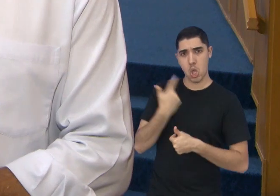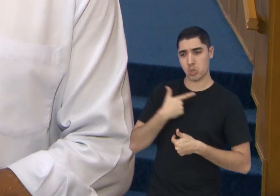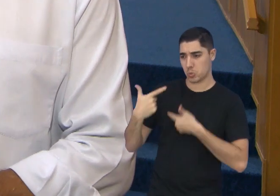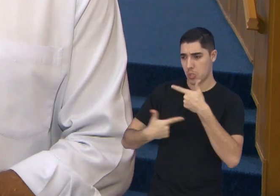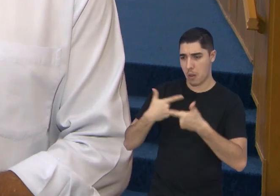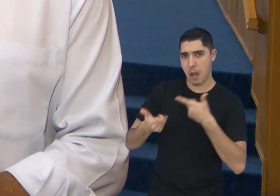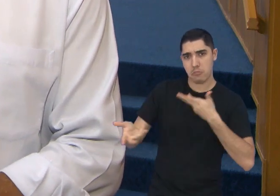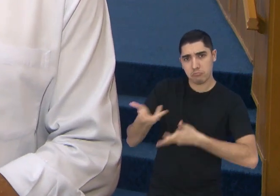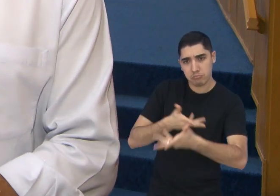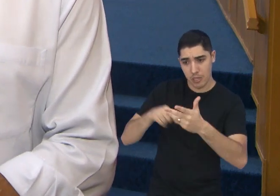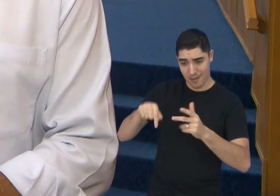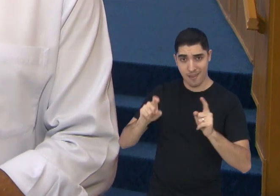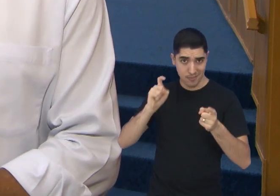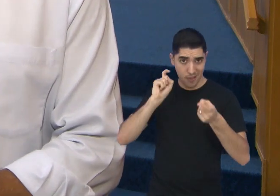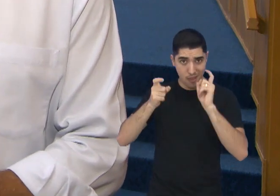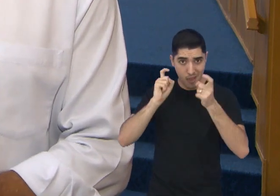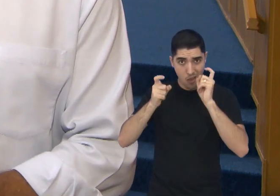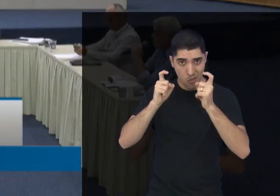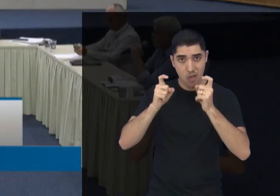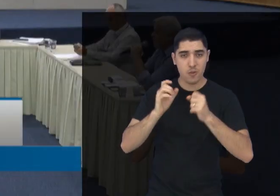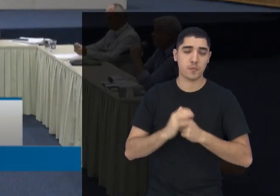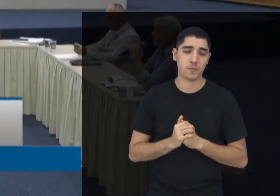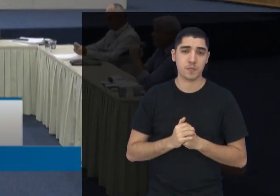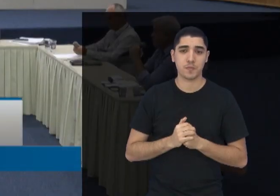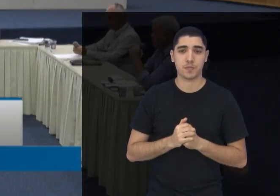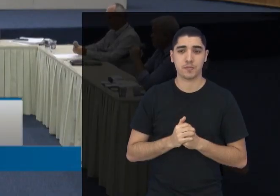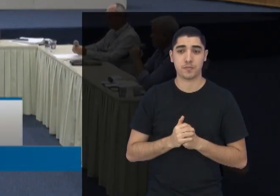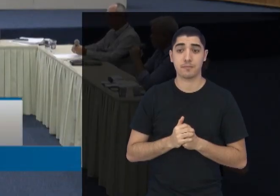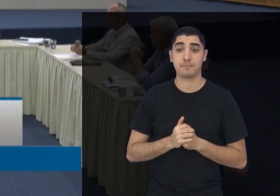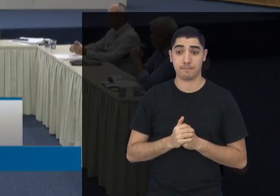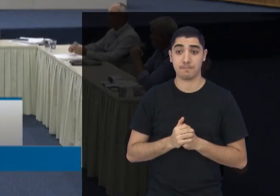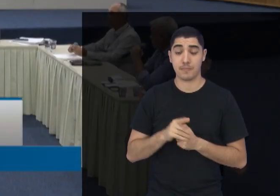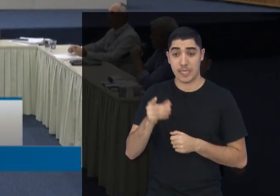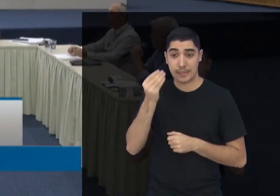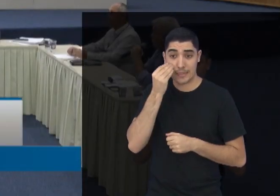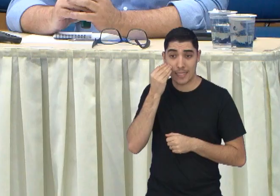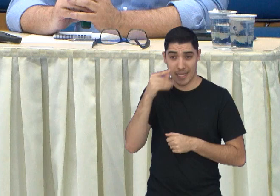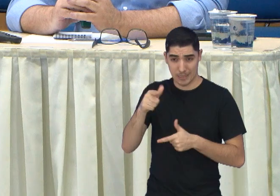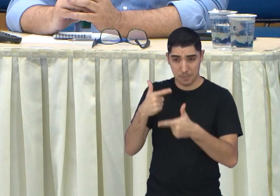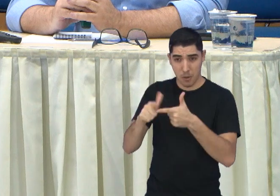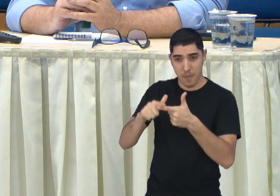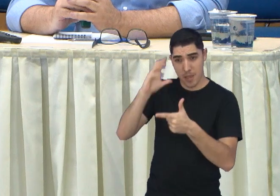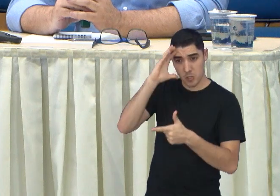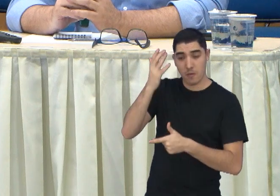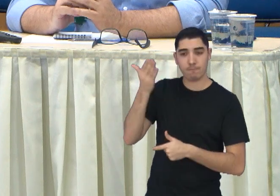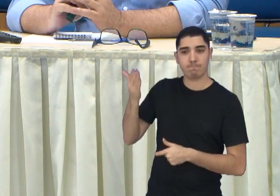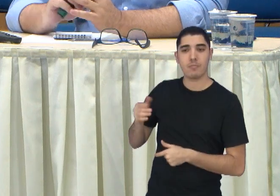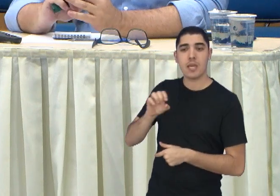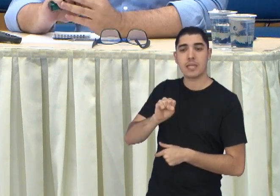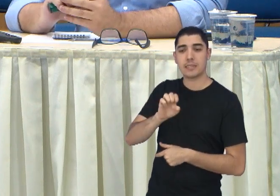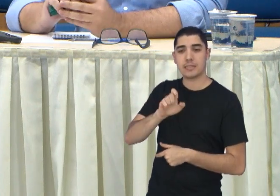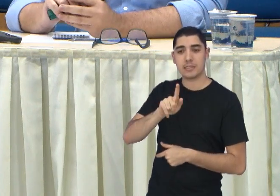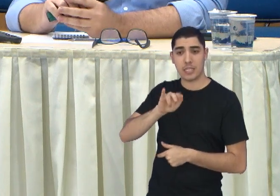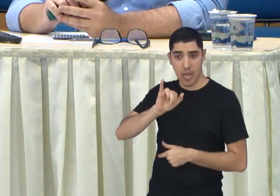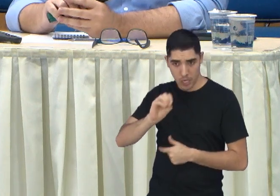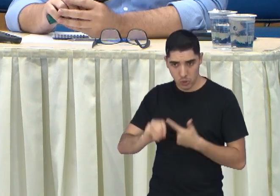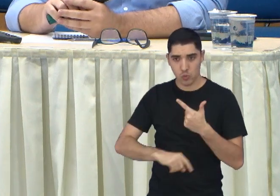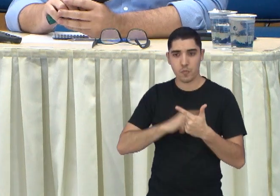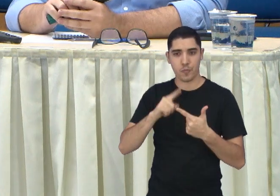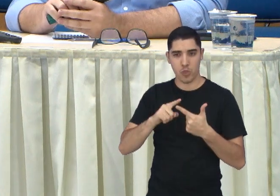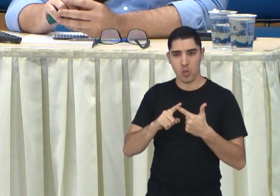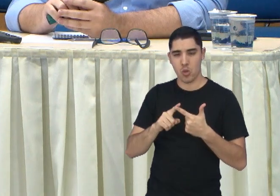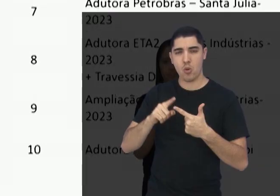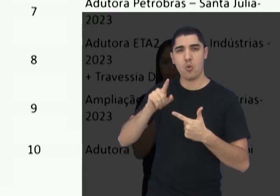tivemos desta SEI. E para tentar solucionar o problema, Sérgio Beckerman e José Geraldo, representantes